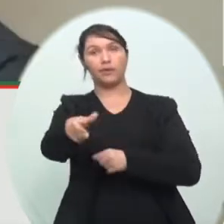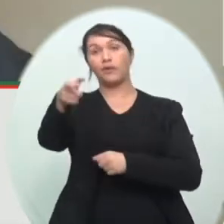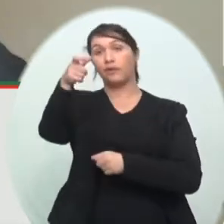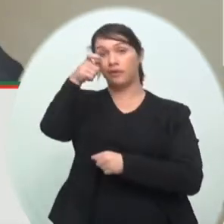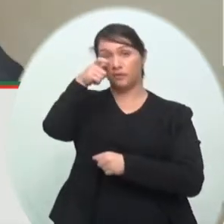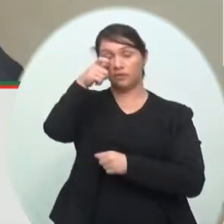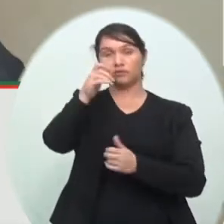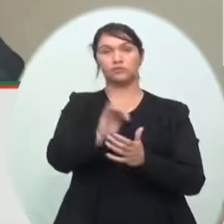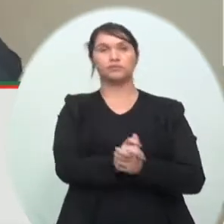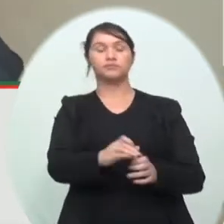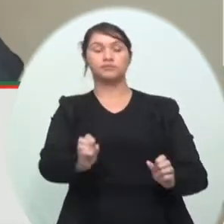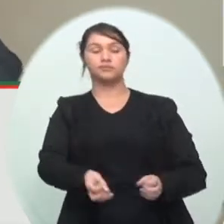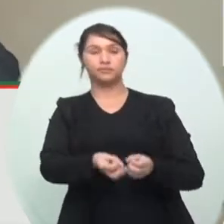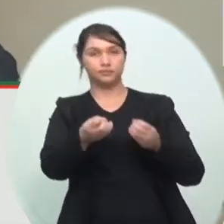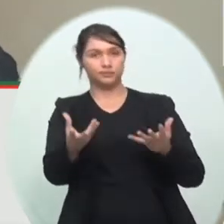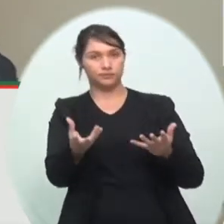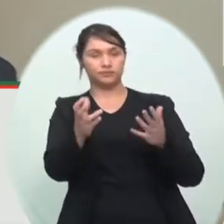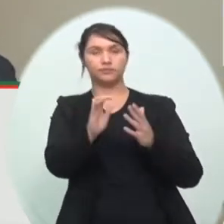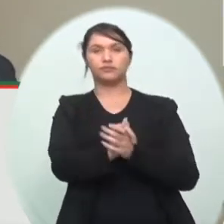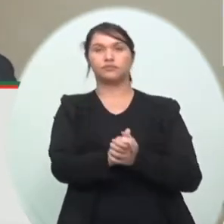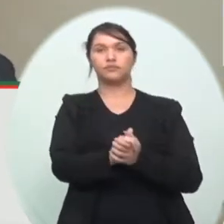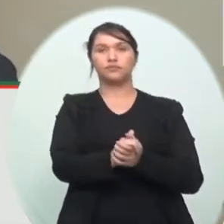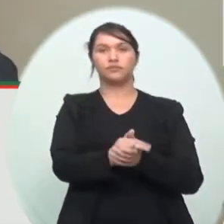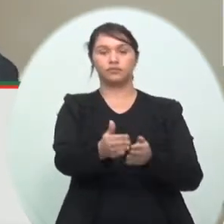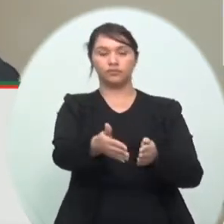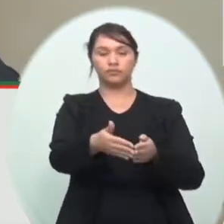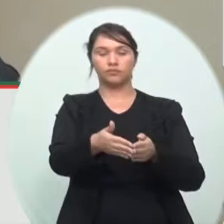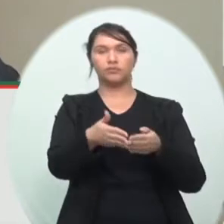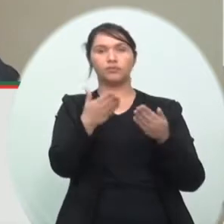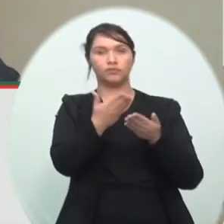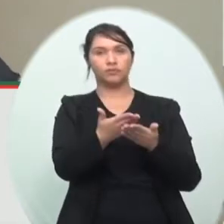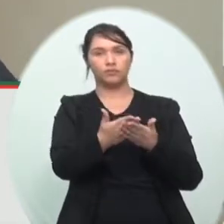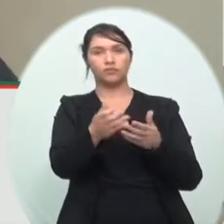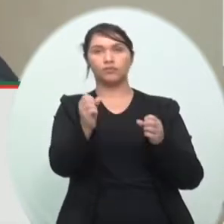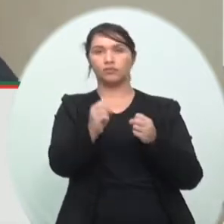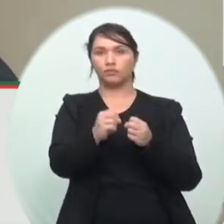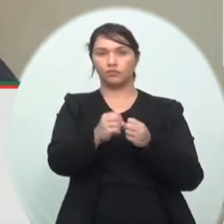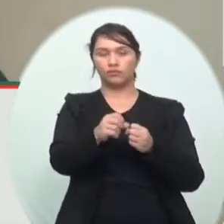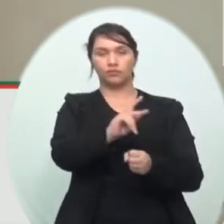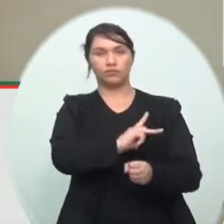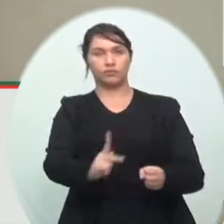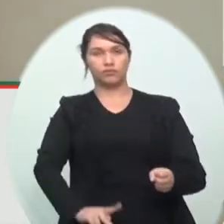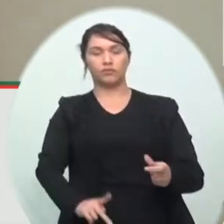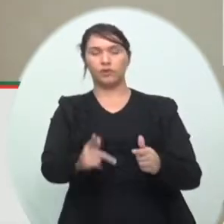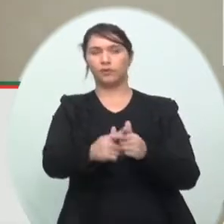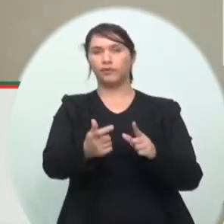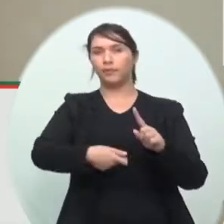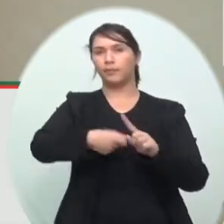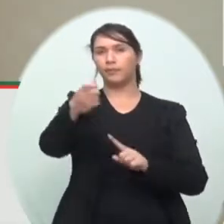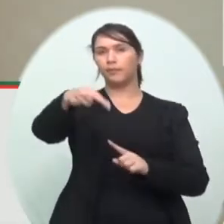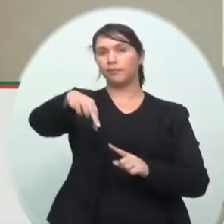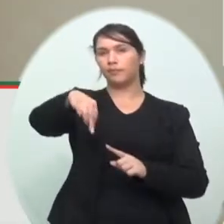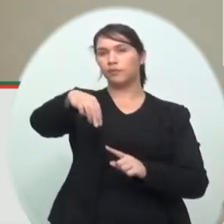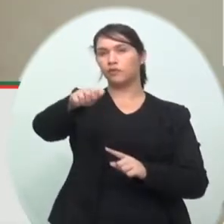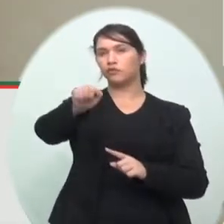Eu fiz esse requerimento, senhor presidente, porque no mês de maio eu estive aqui nessa casa e solicitei